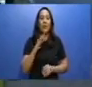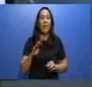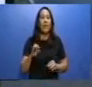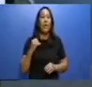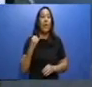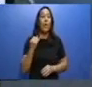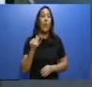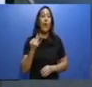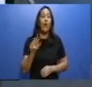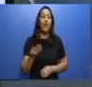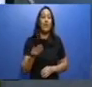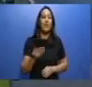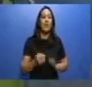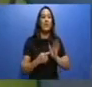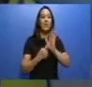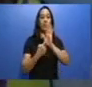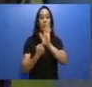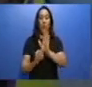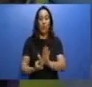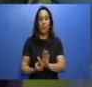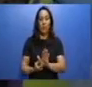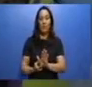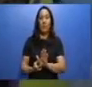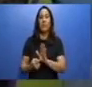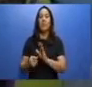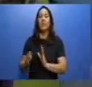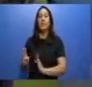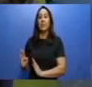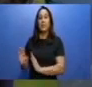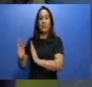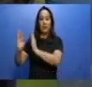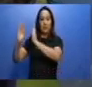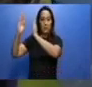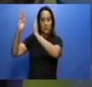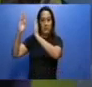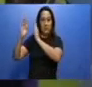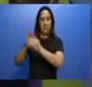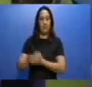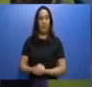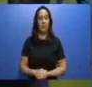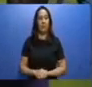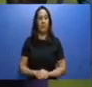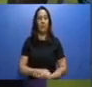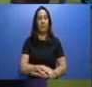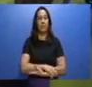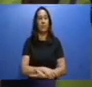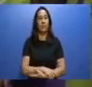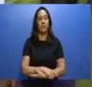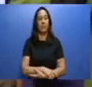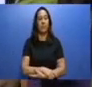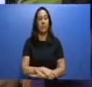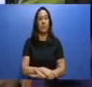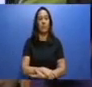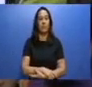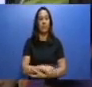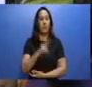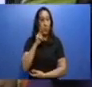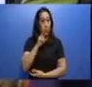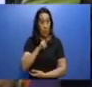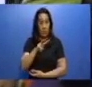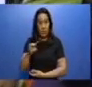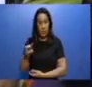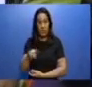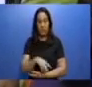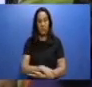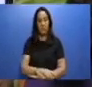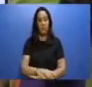conhece. Quais você identifica nesta escultura? E aí, pessoal? Olhando agora, quais